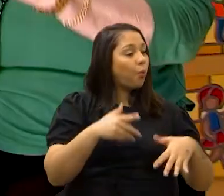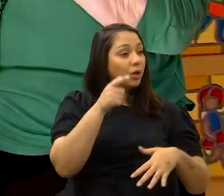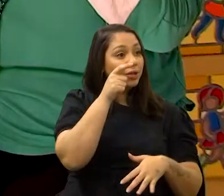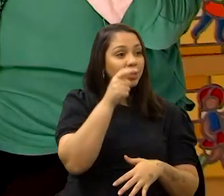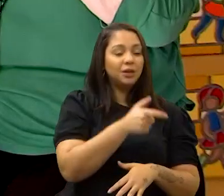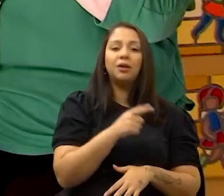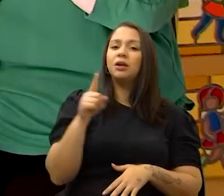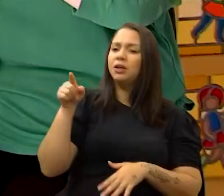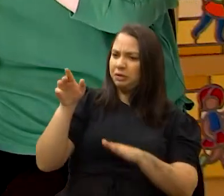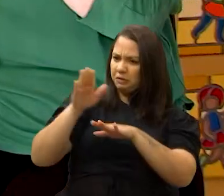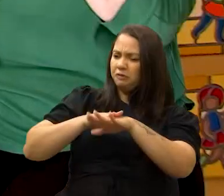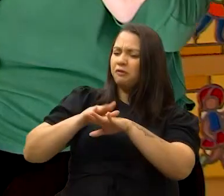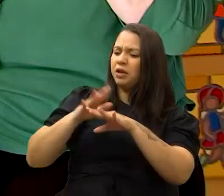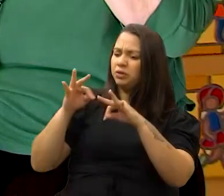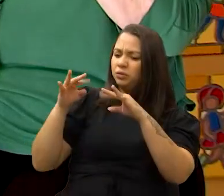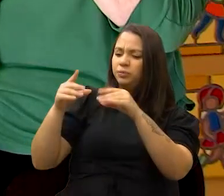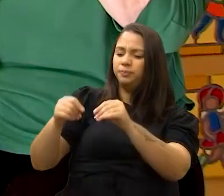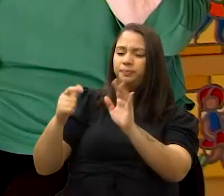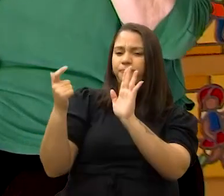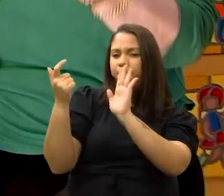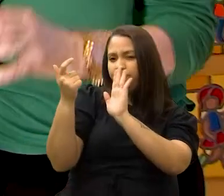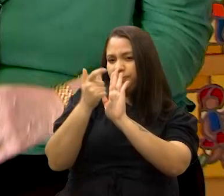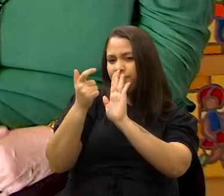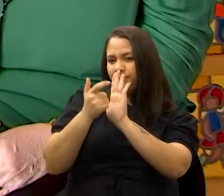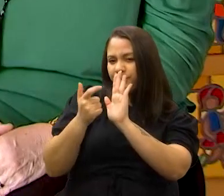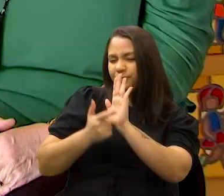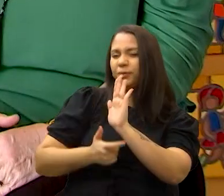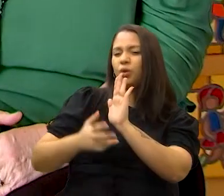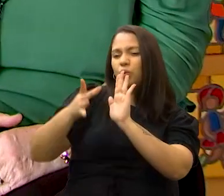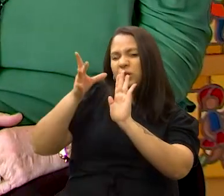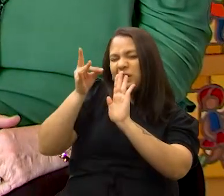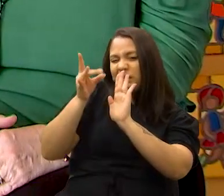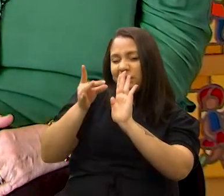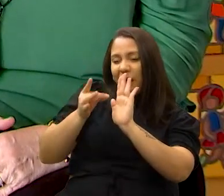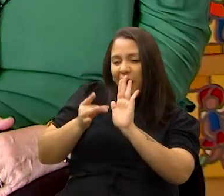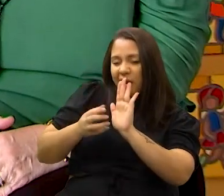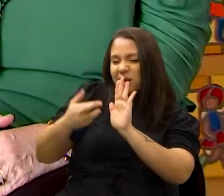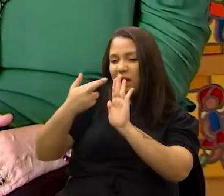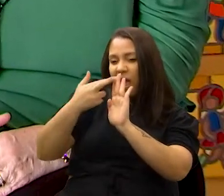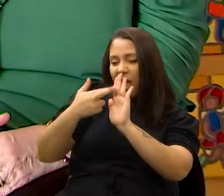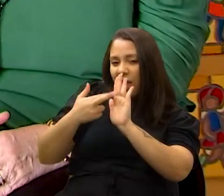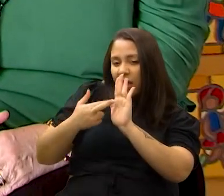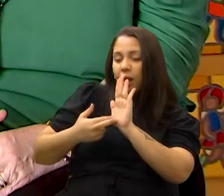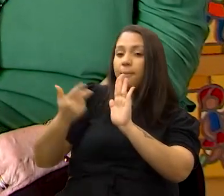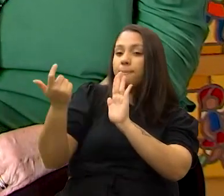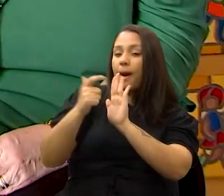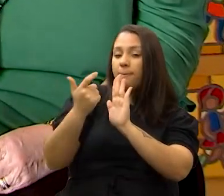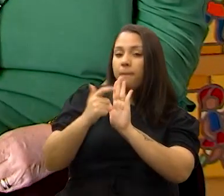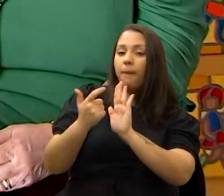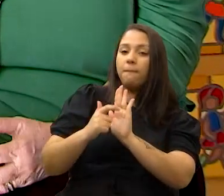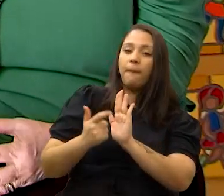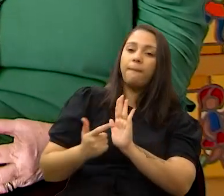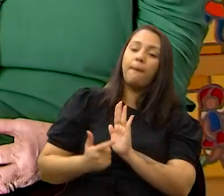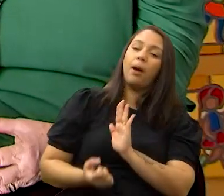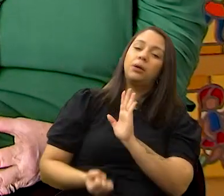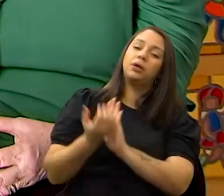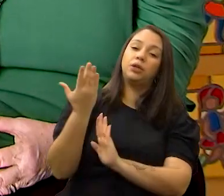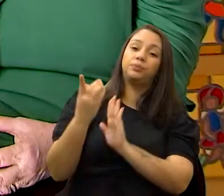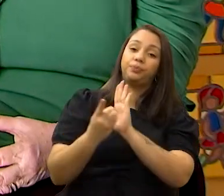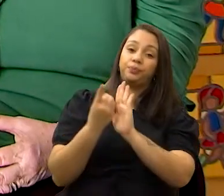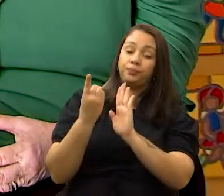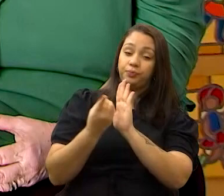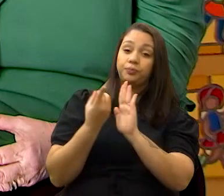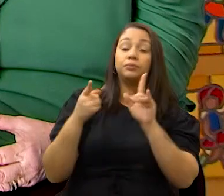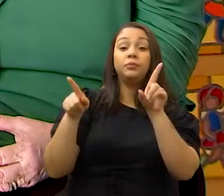e aí só, eles fazem direitinho, com todas os detalhes, né, pertinentes. E